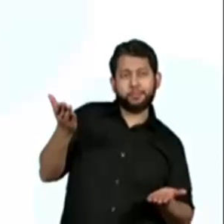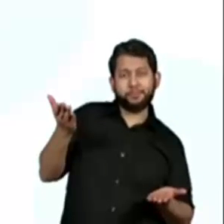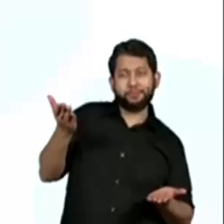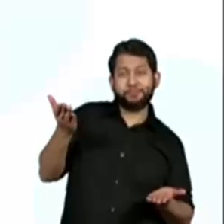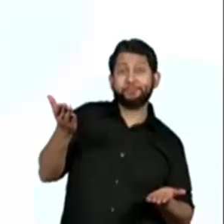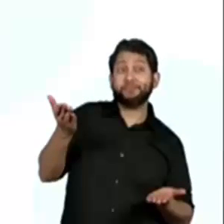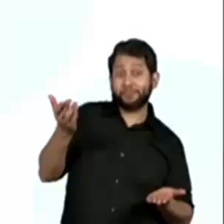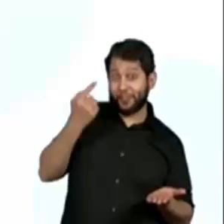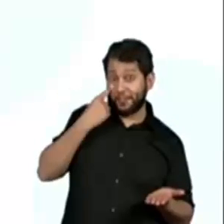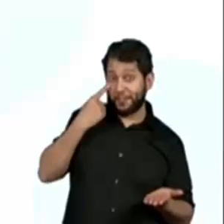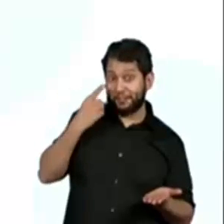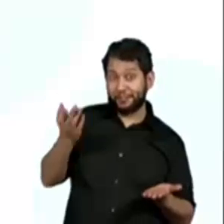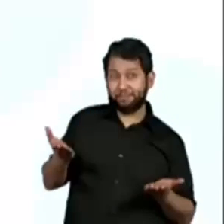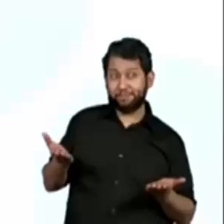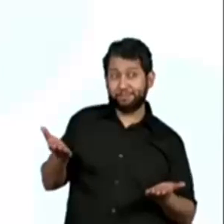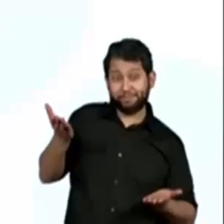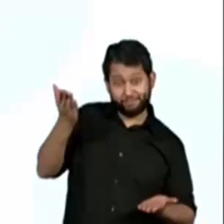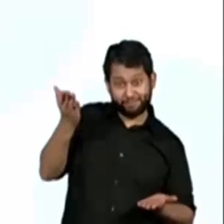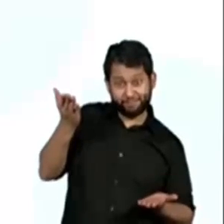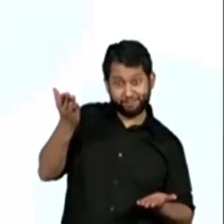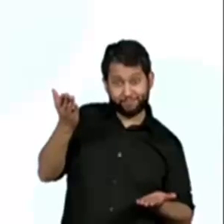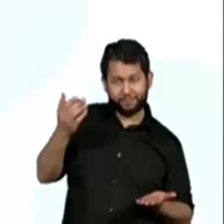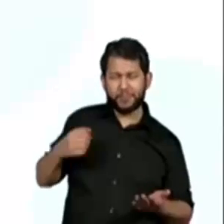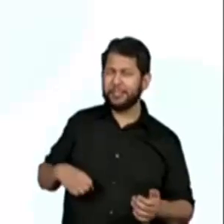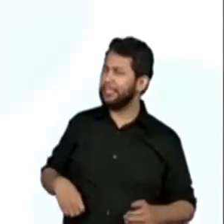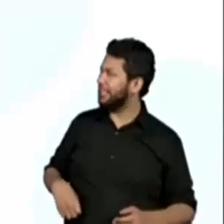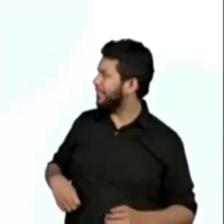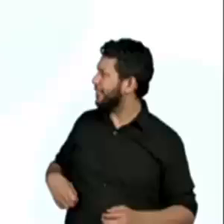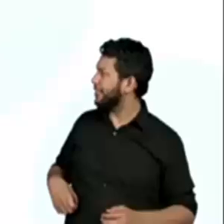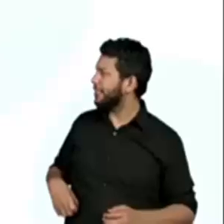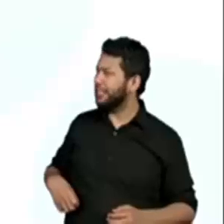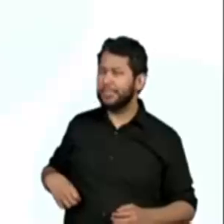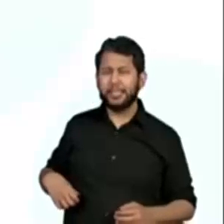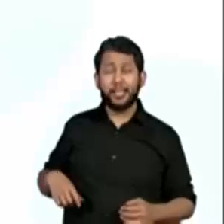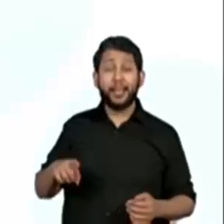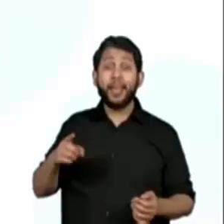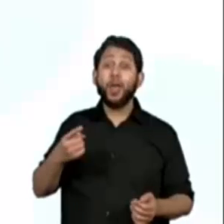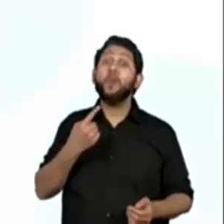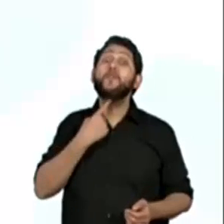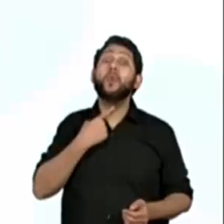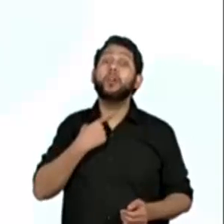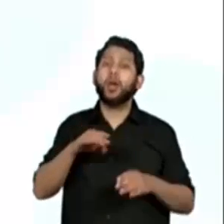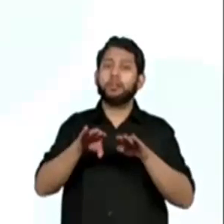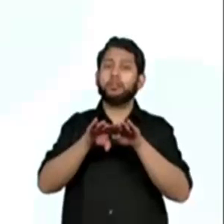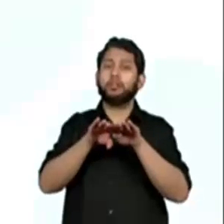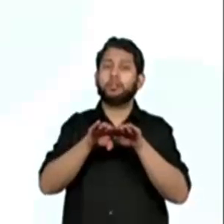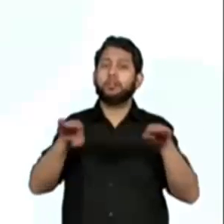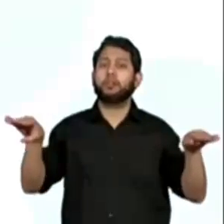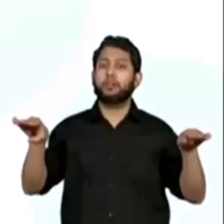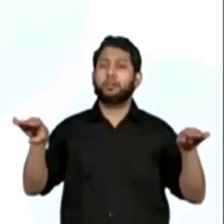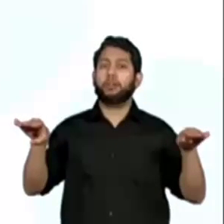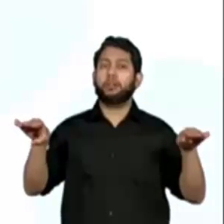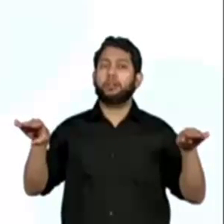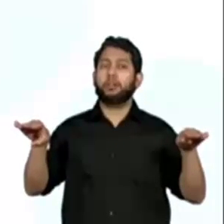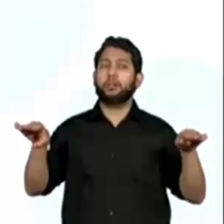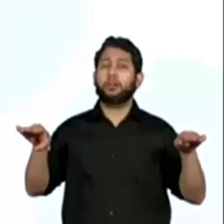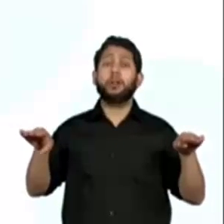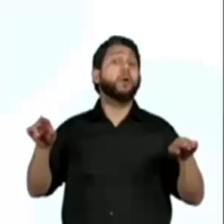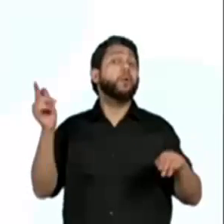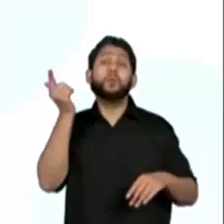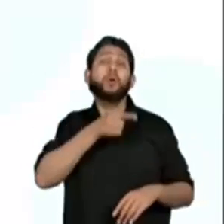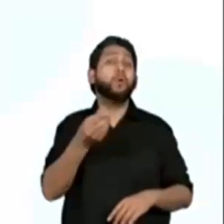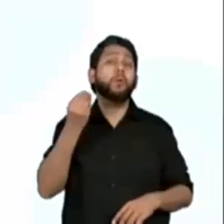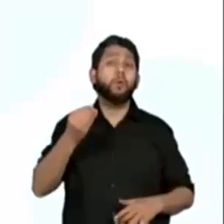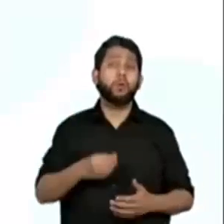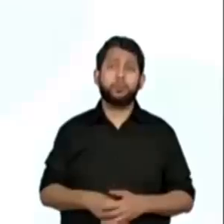não está equilibrada. E o que eu preciso fazer para deixar ela equilibrada? Eu tenho uma dica. Vem comigo que eu